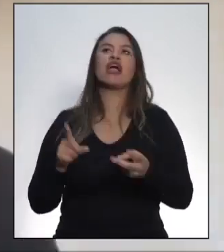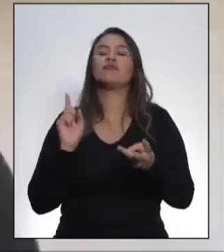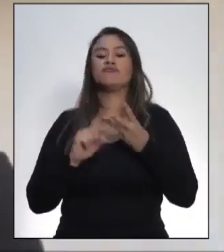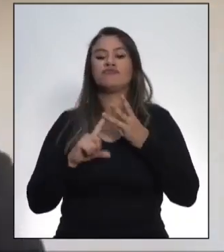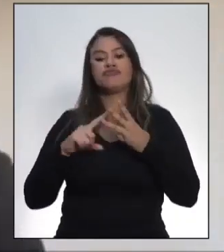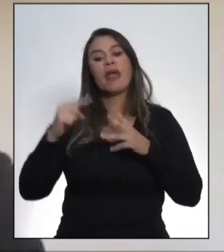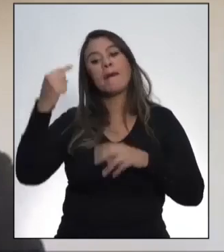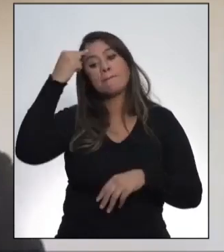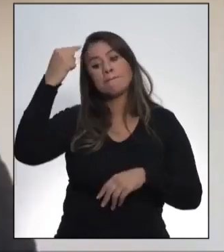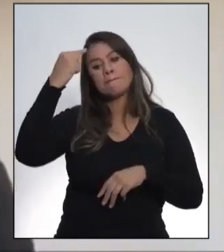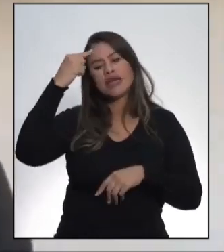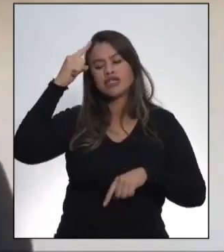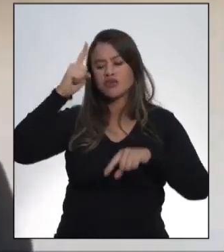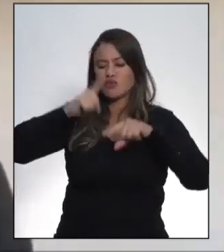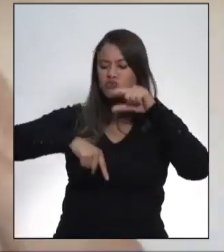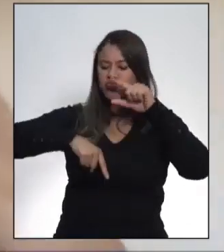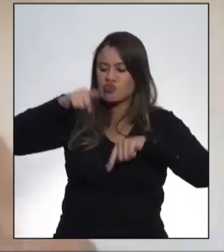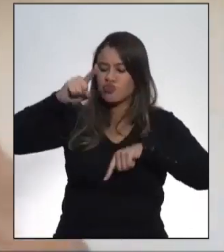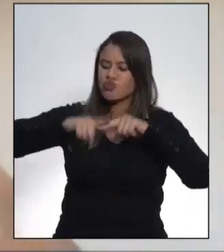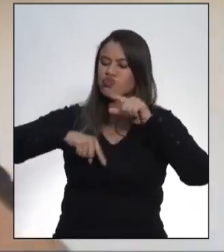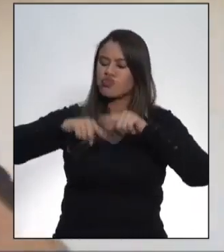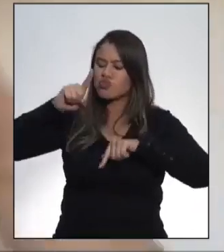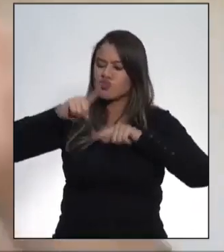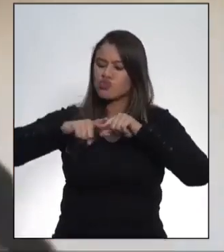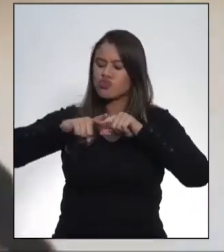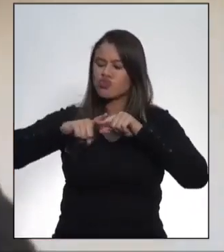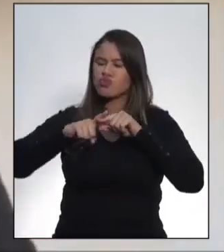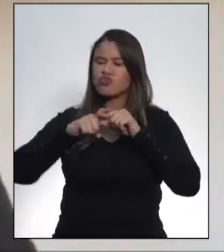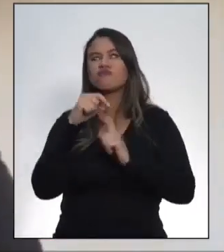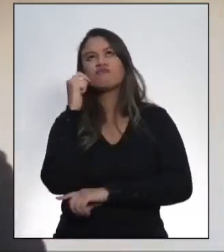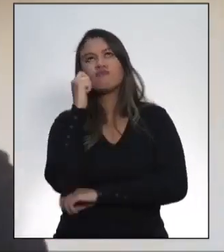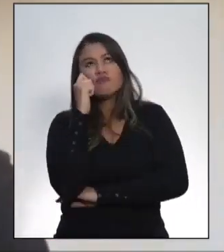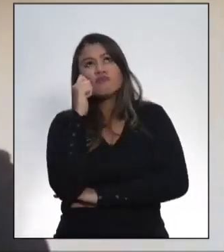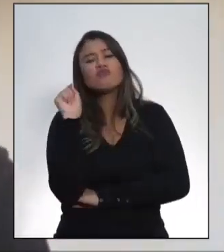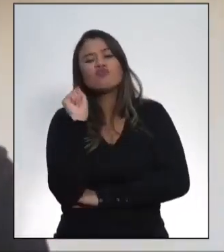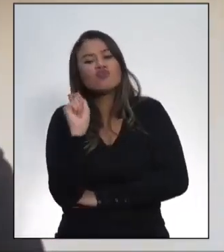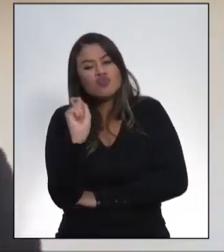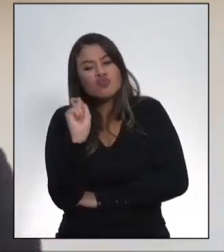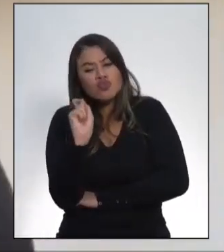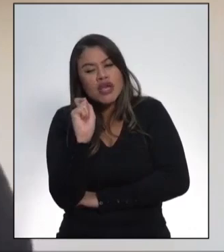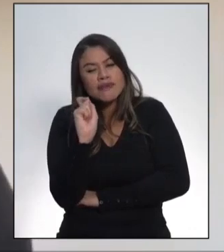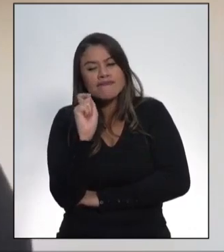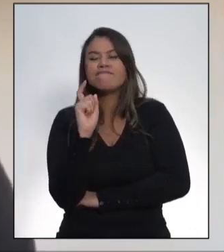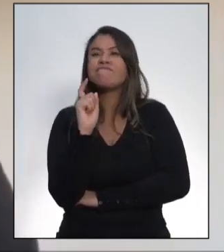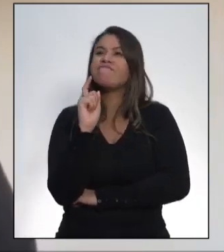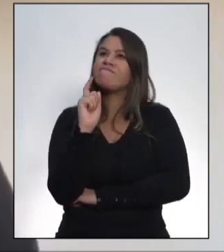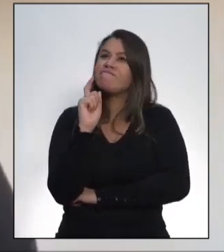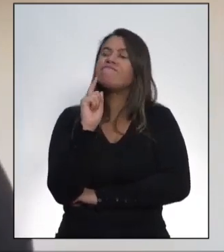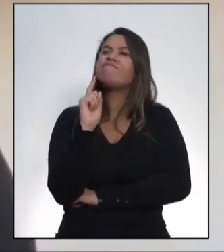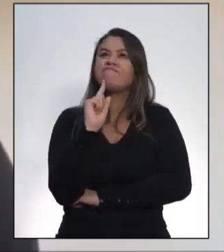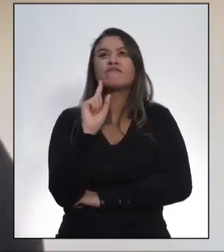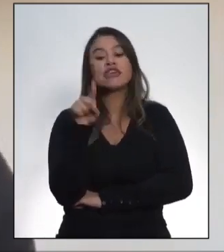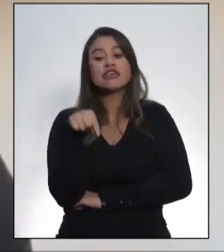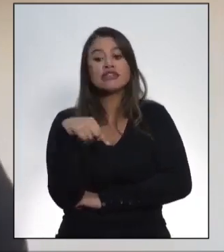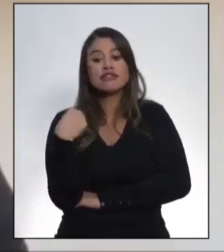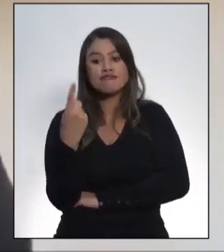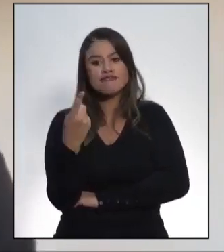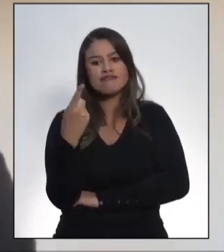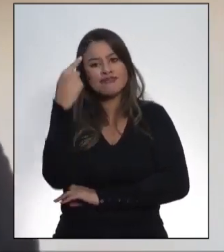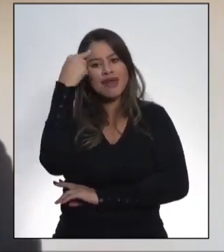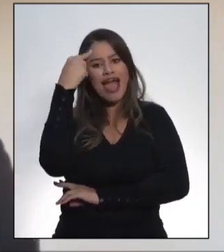serviço dentro daquela indústria, o que você vai vender. Depois você vai pensar em onde você